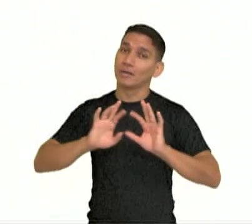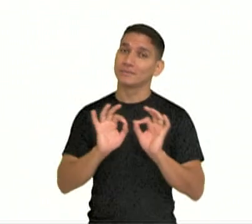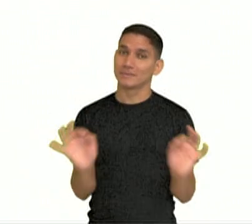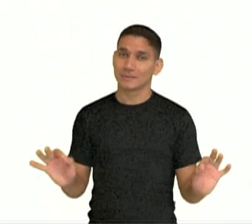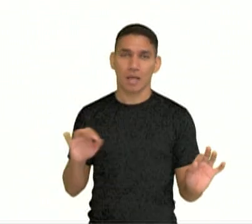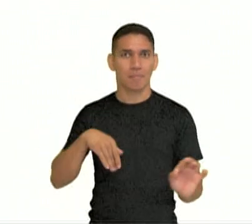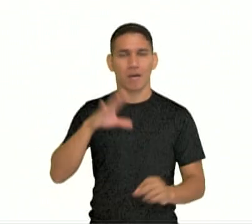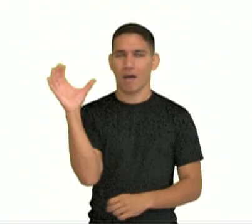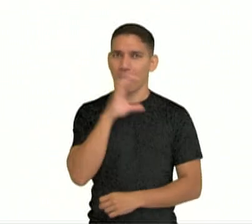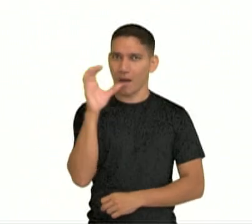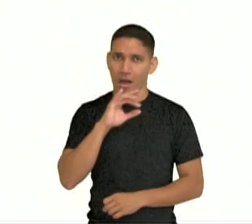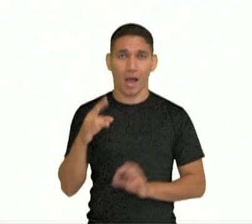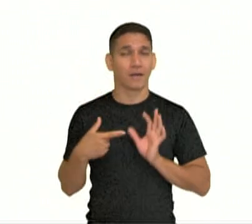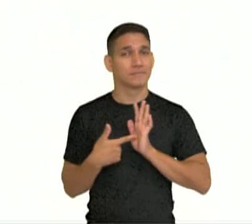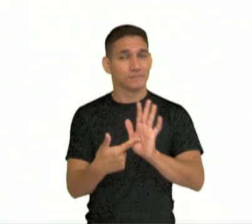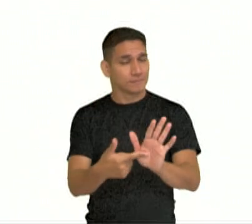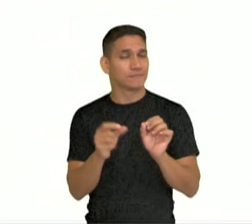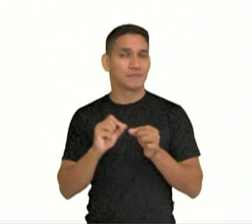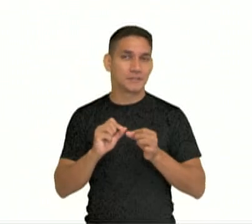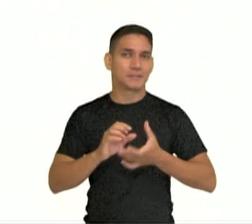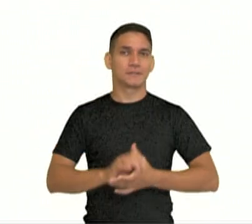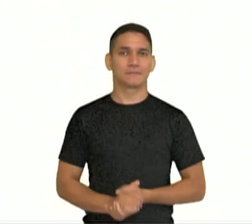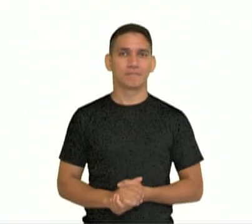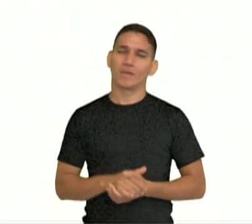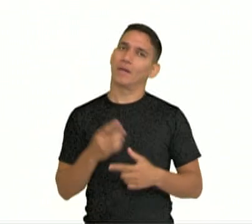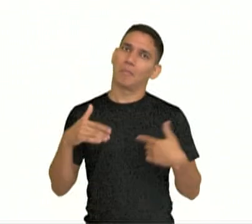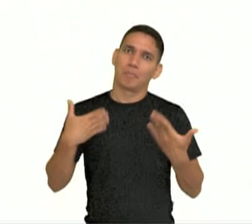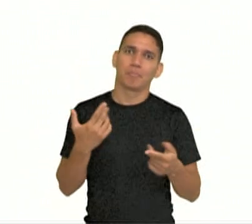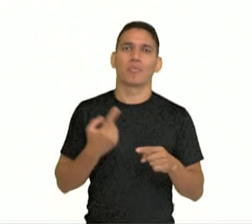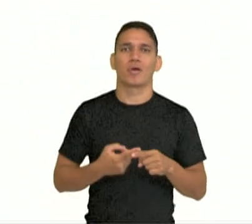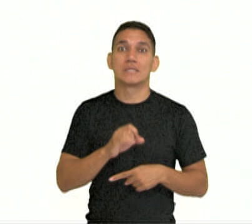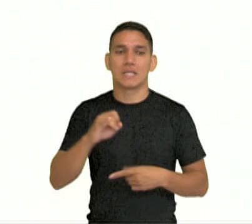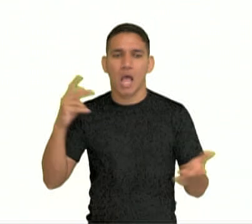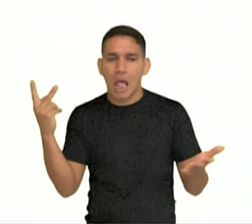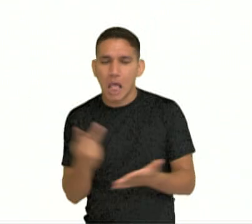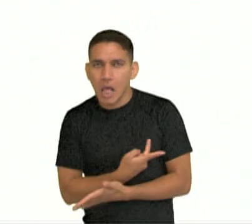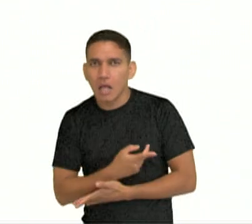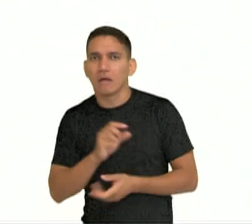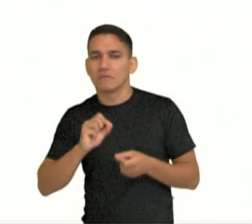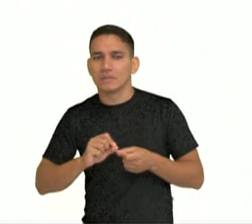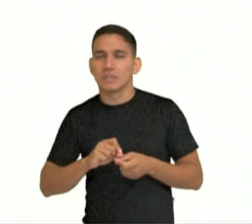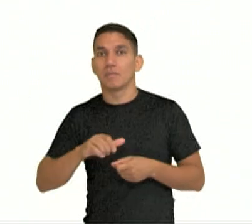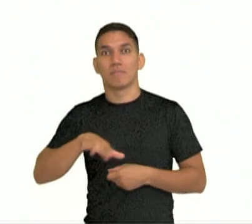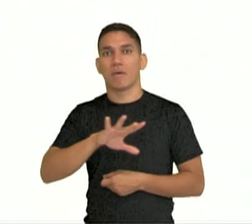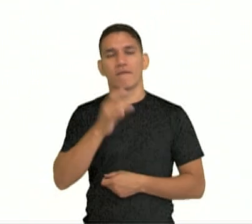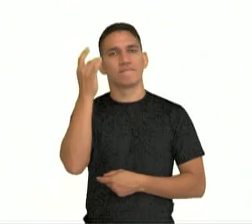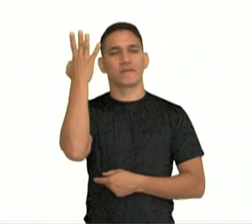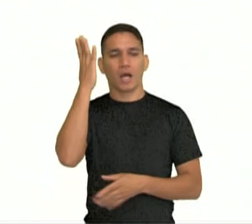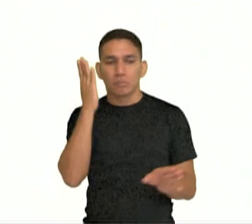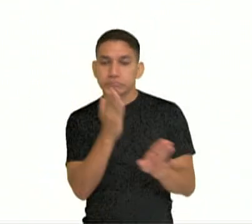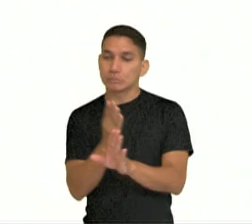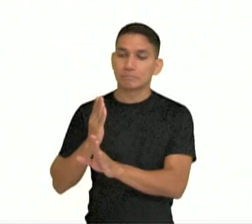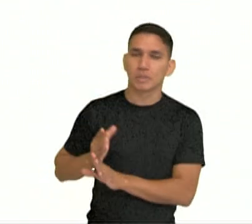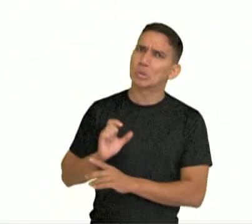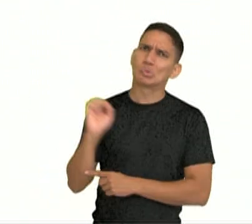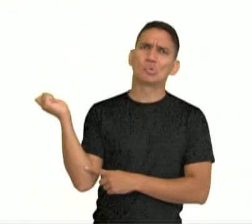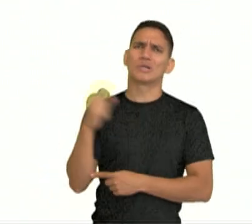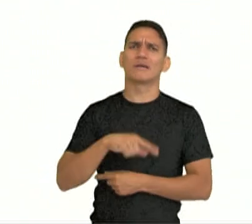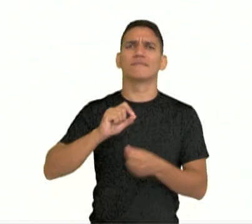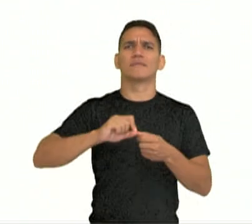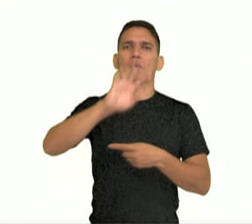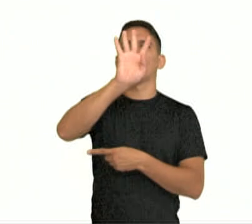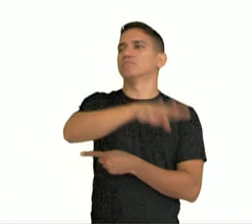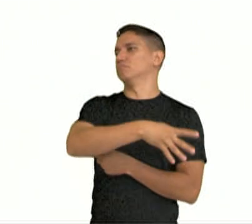mais rápida, de uma forma muito mais fácil de fazer. Até porque se você erra alguma coisa, é mais fácil de você identificar do que você fazer aquele quadradão de